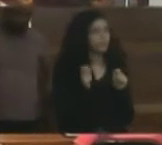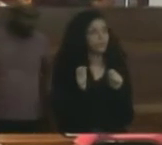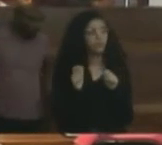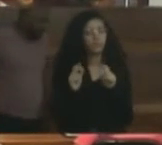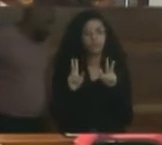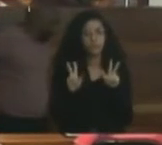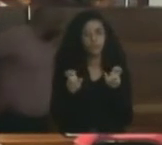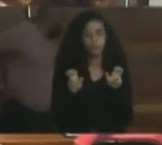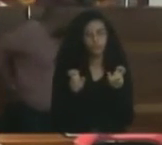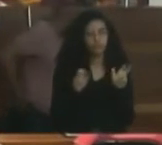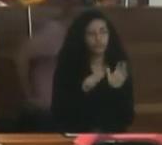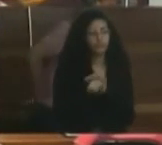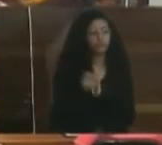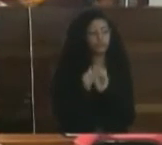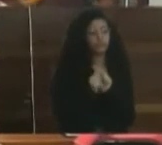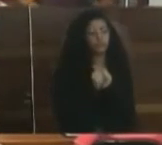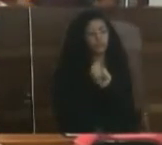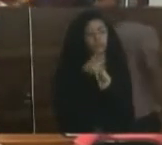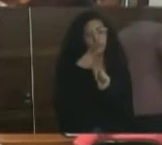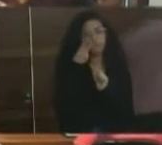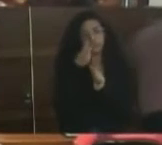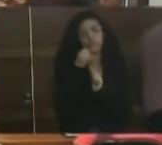e eu